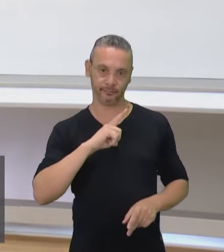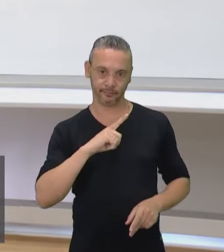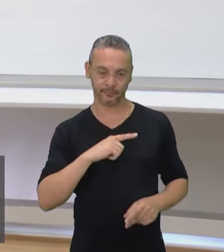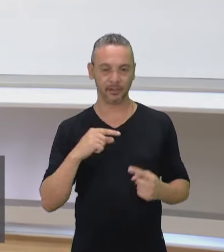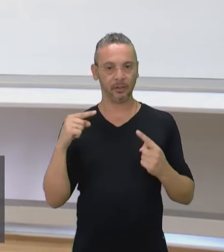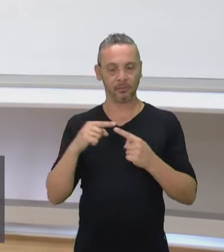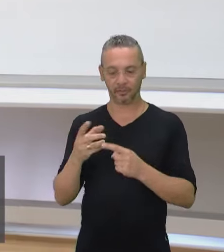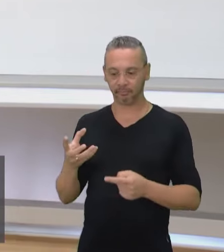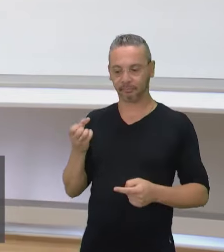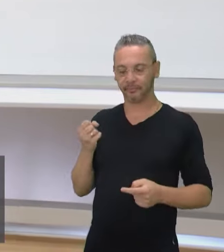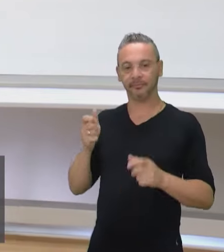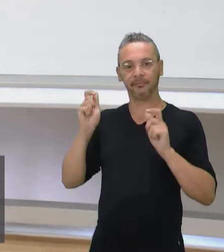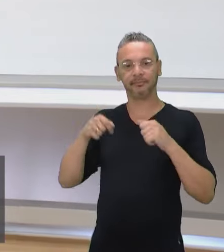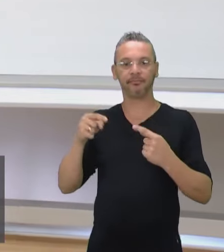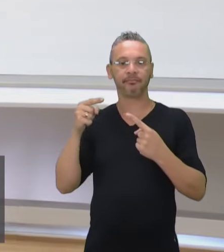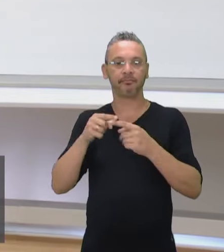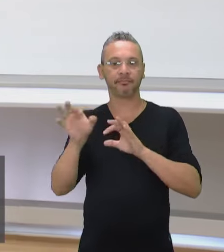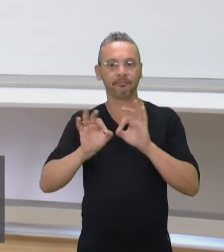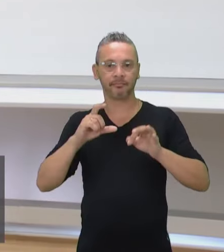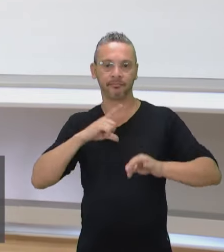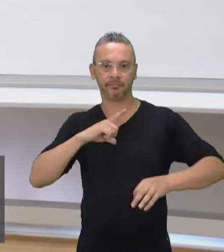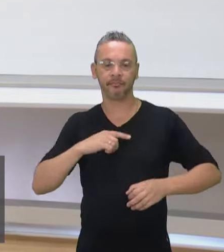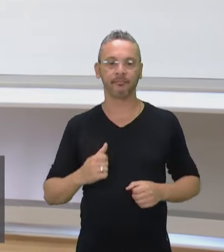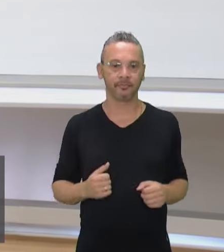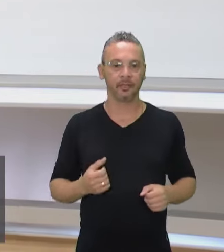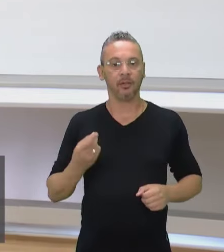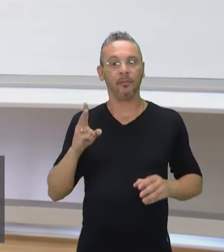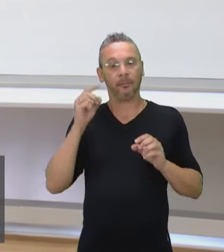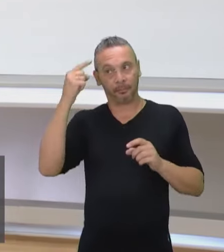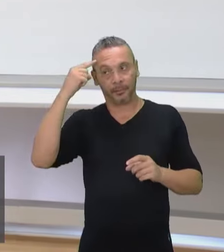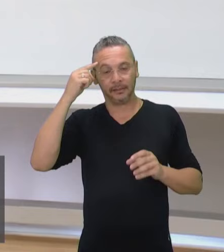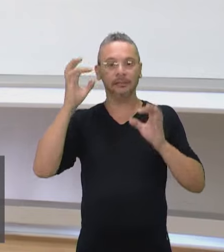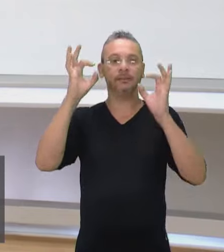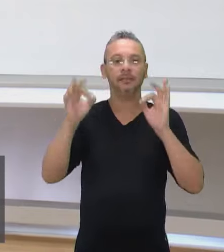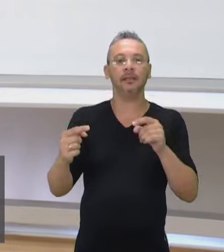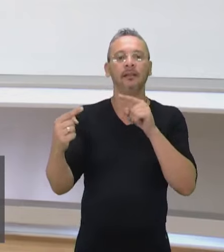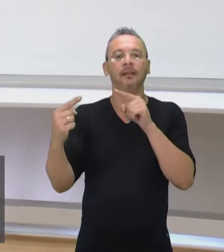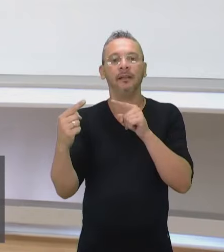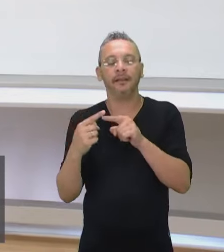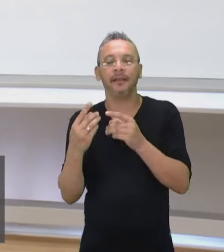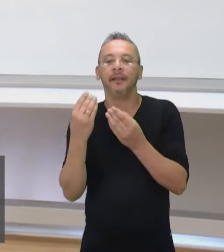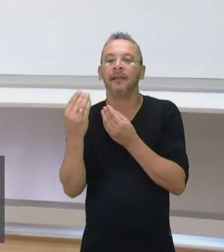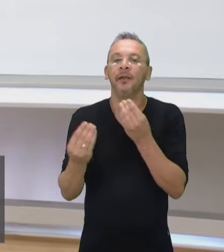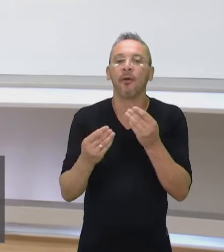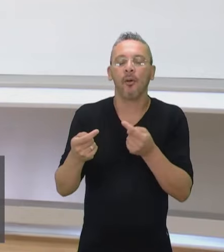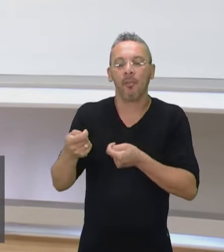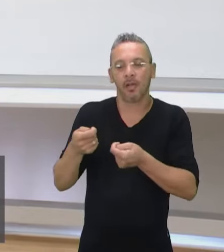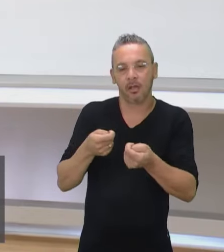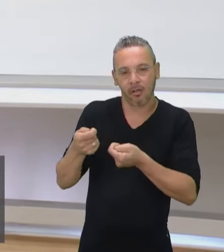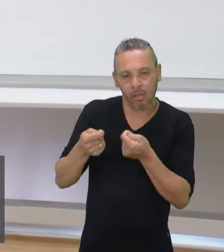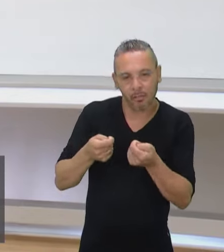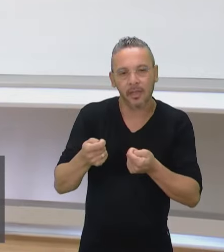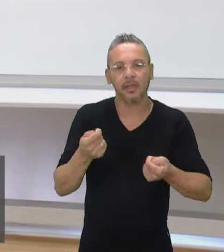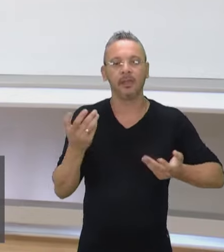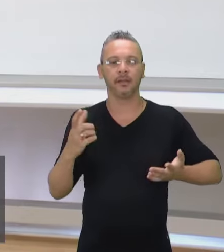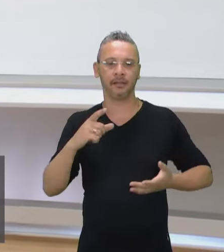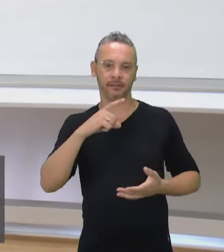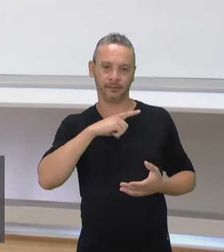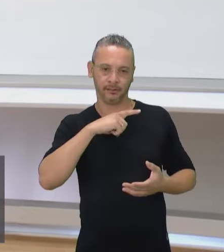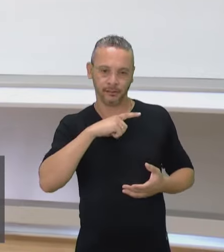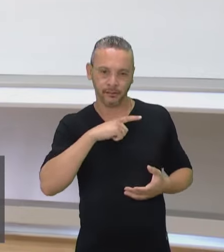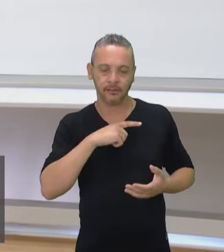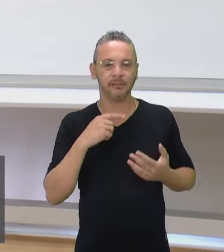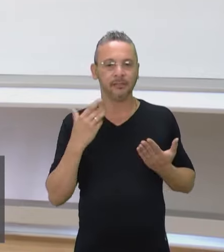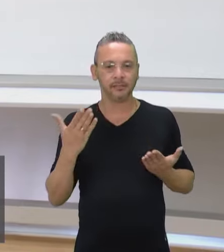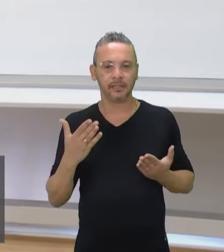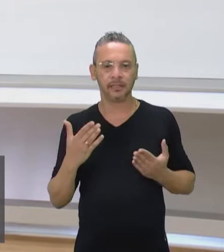poder aquisitivo, né? Então a gente está pensando aqui justamente nessa dimensão econômica, né? Da posse de